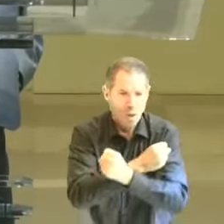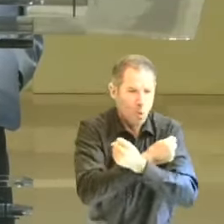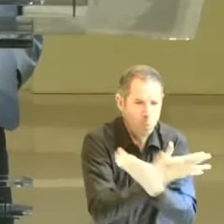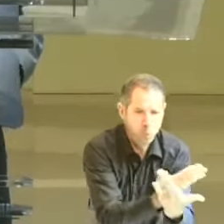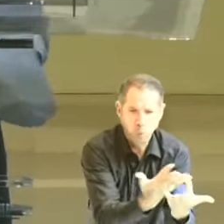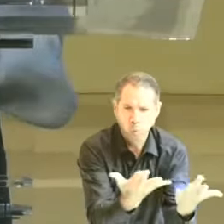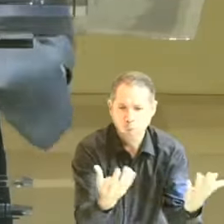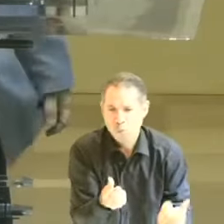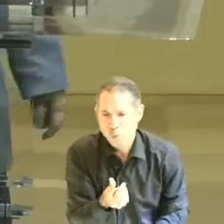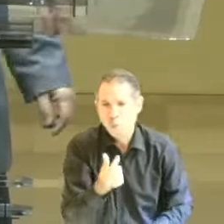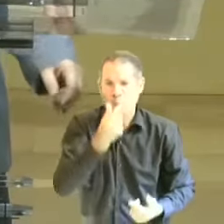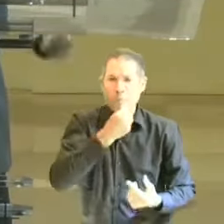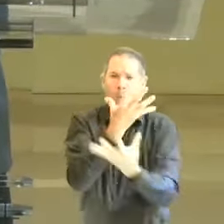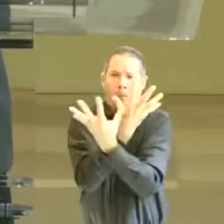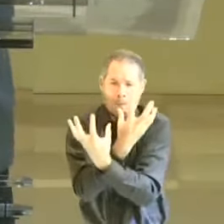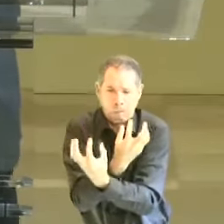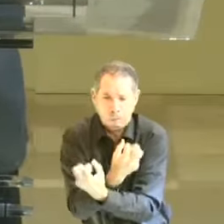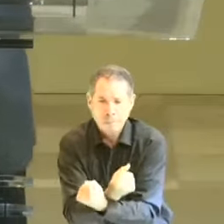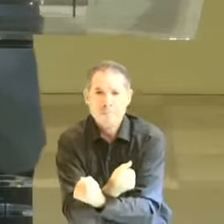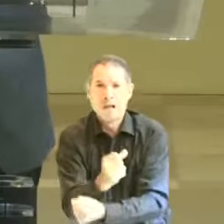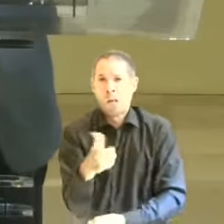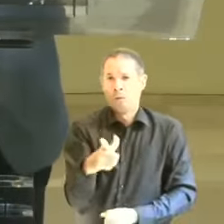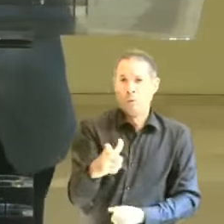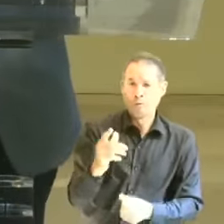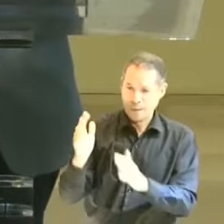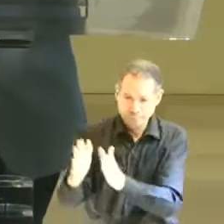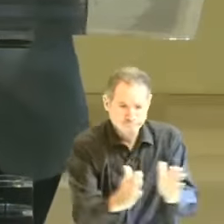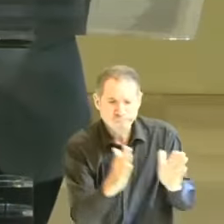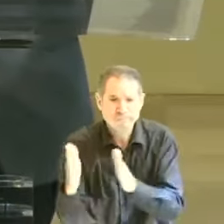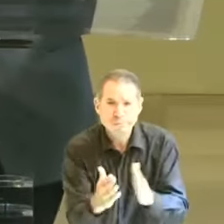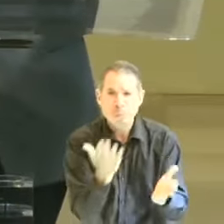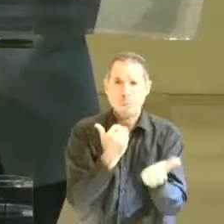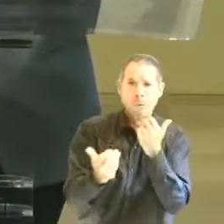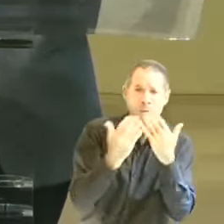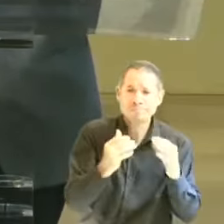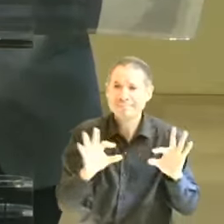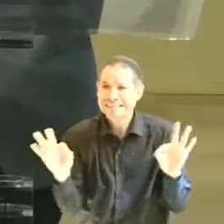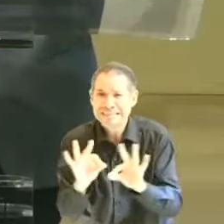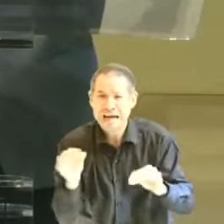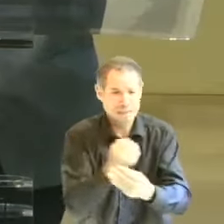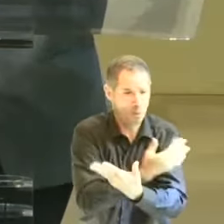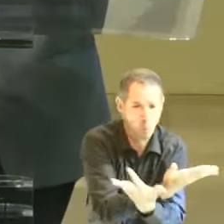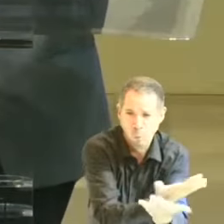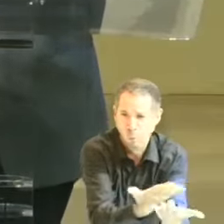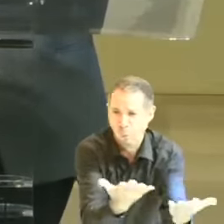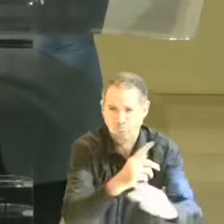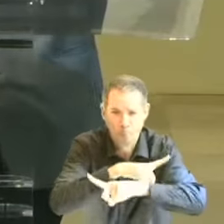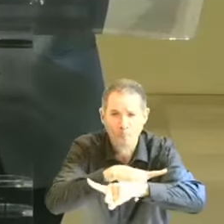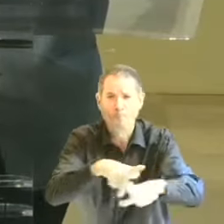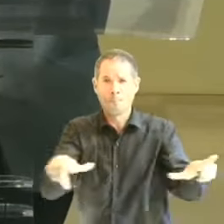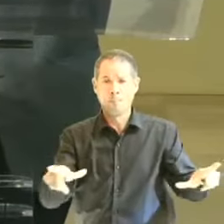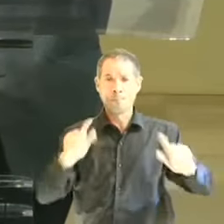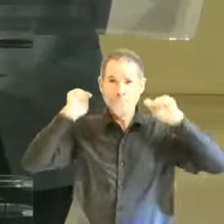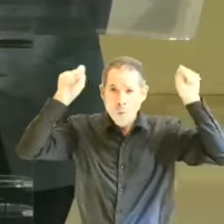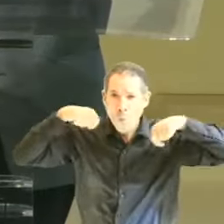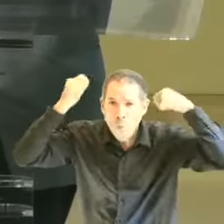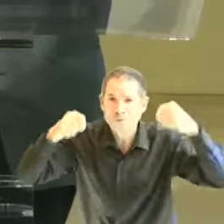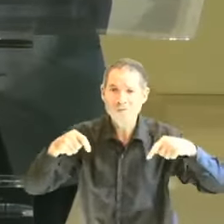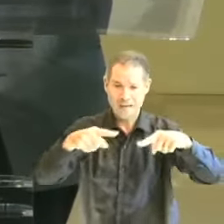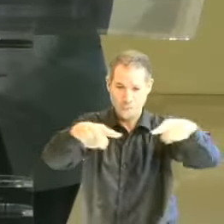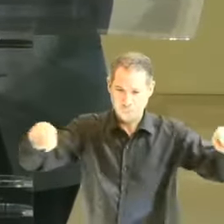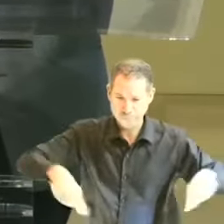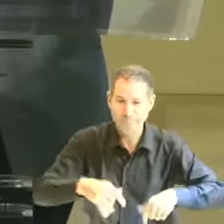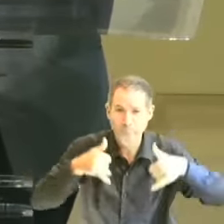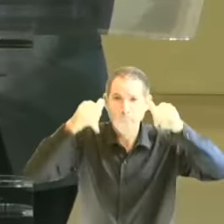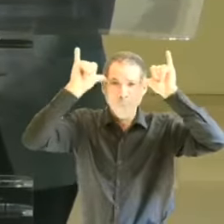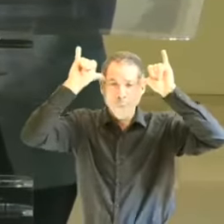de azeitonas e não havendo produção de alimento nas lavouras, nem ovelhas no curral, nem bois